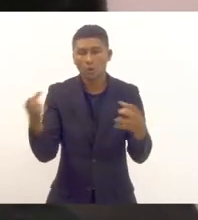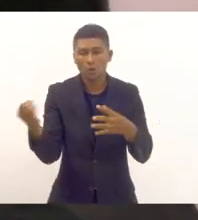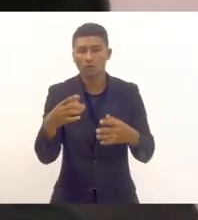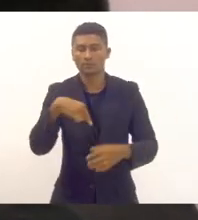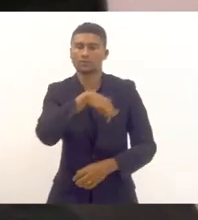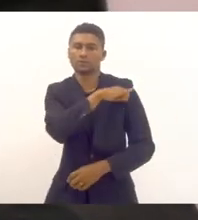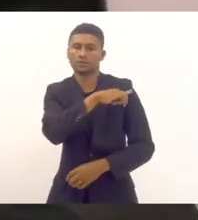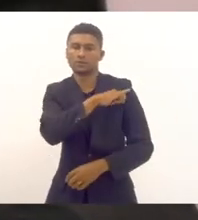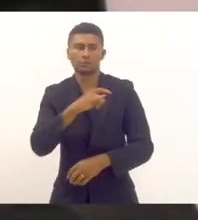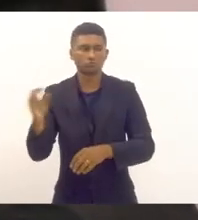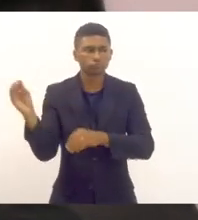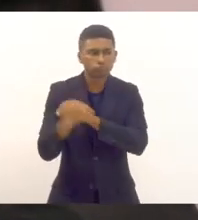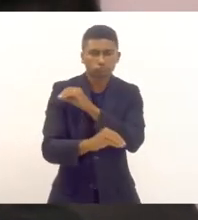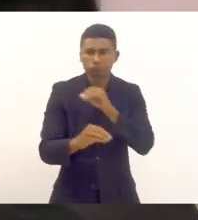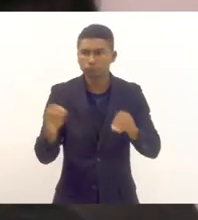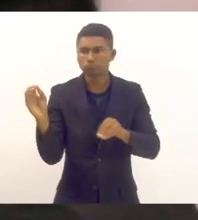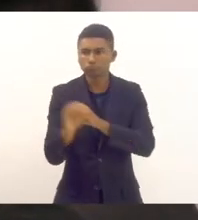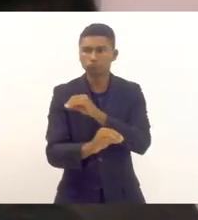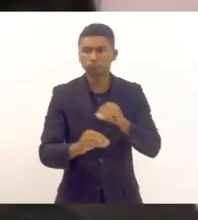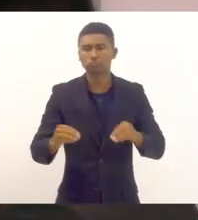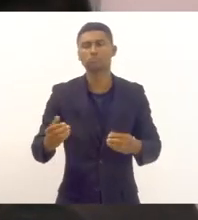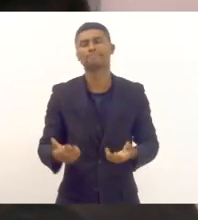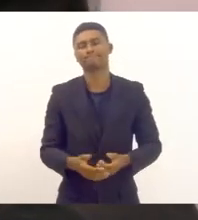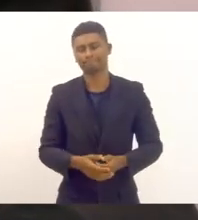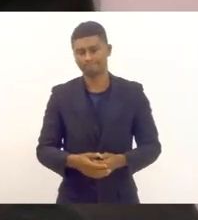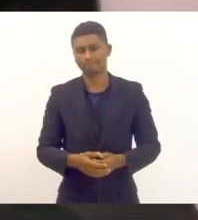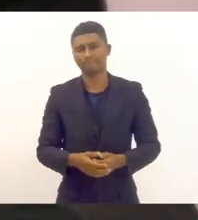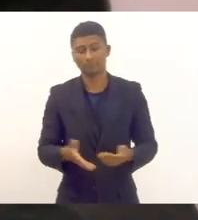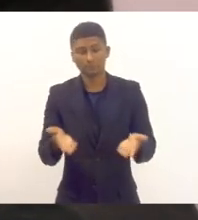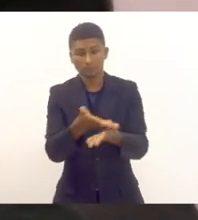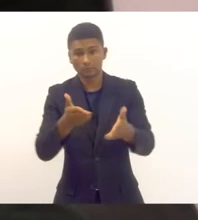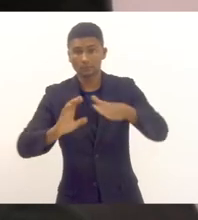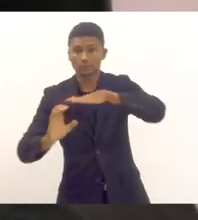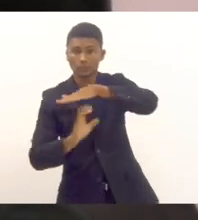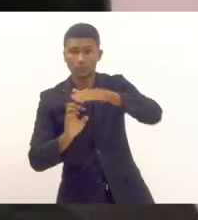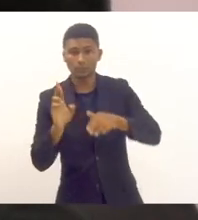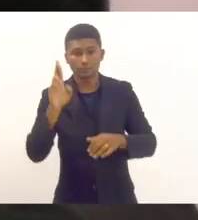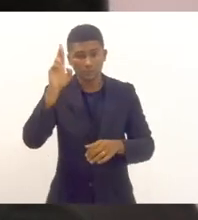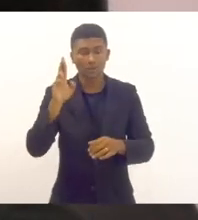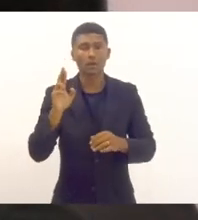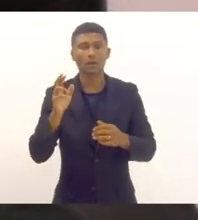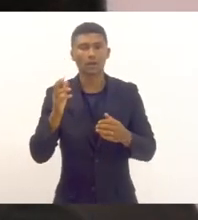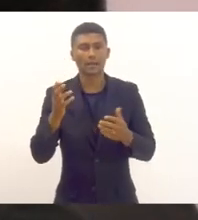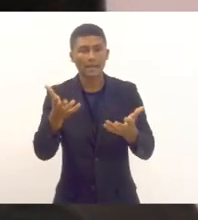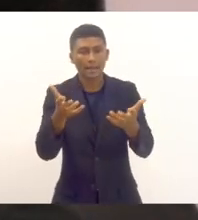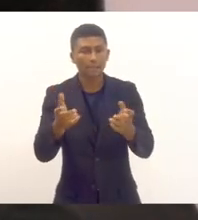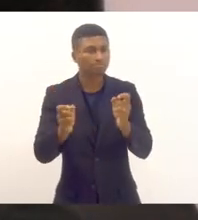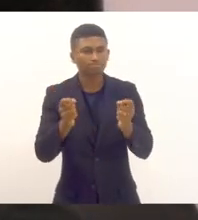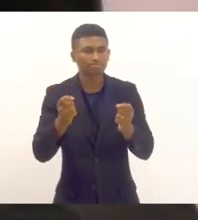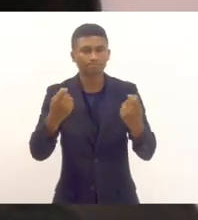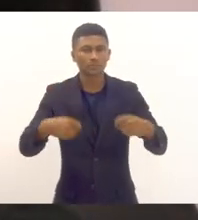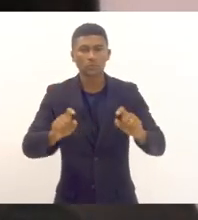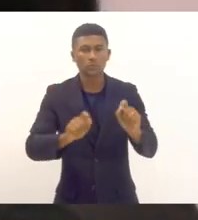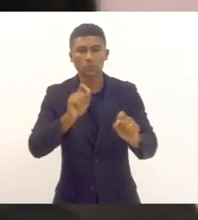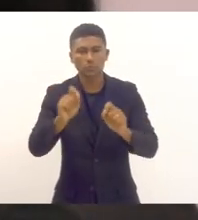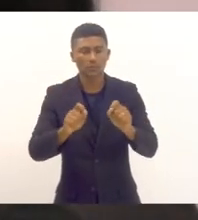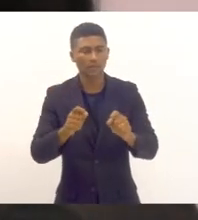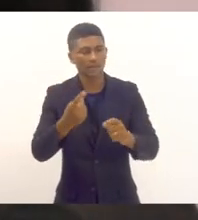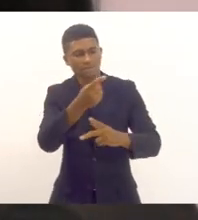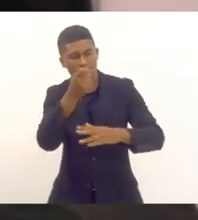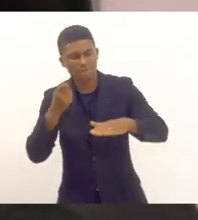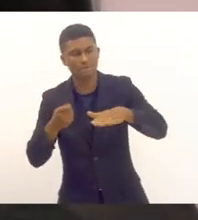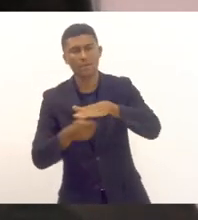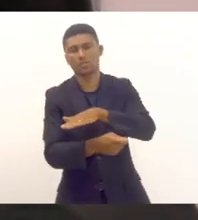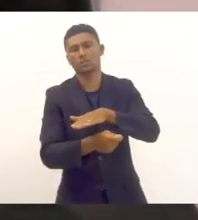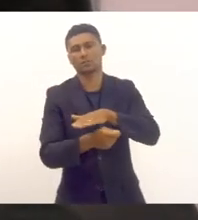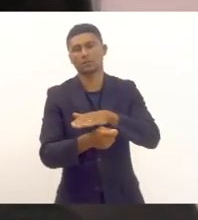Rio de Janeiro... ele consiga realmente investir no estado para melhorar o ambiente de negócio